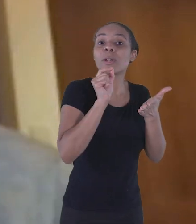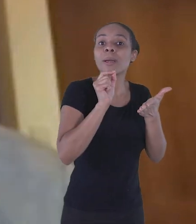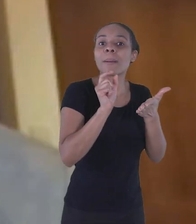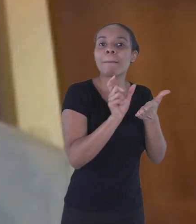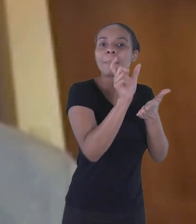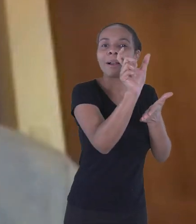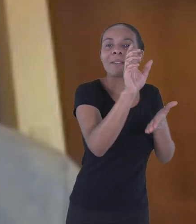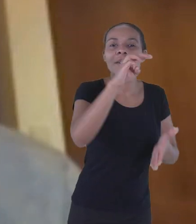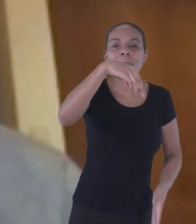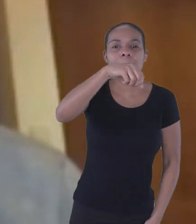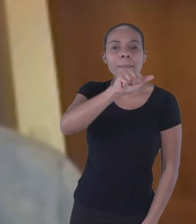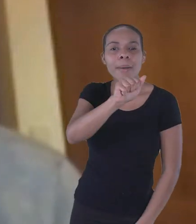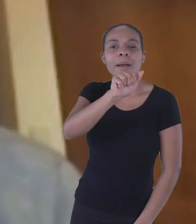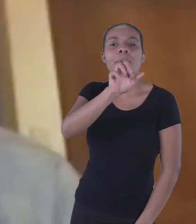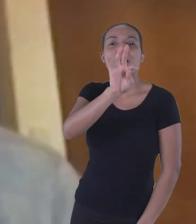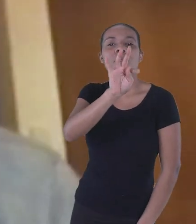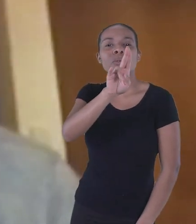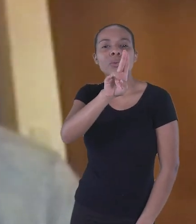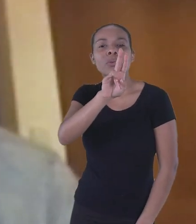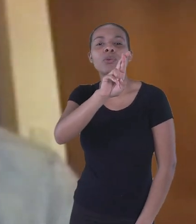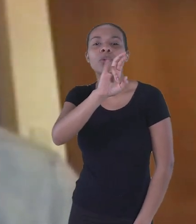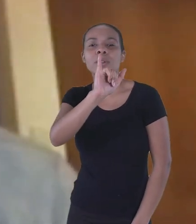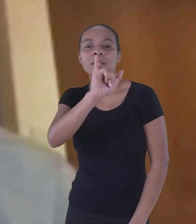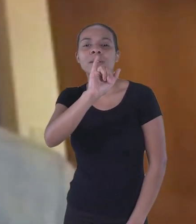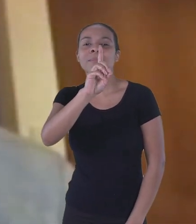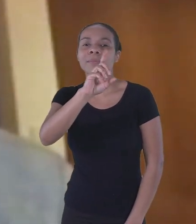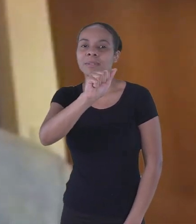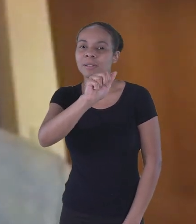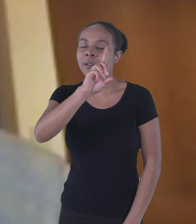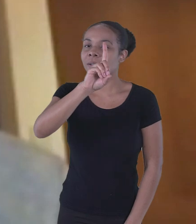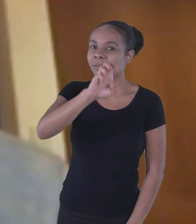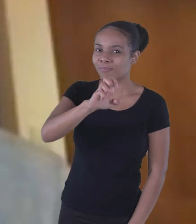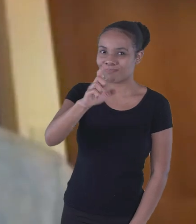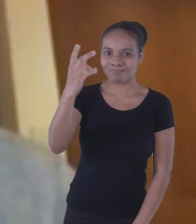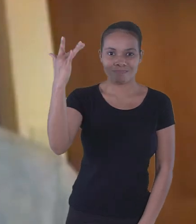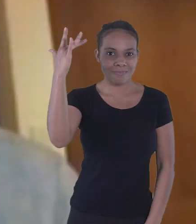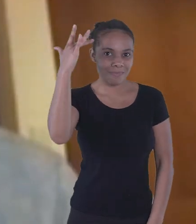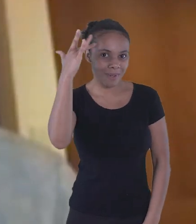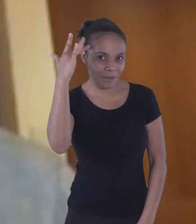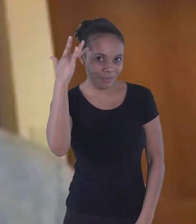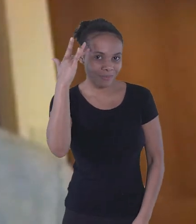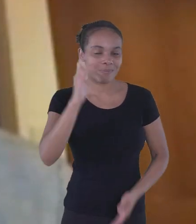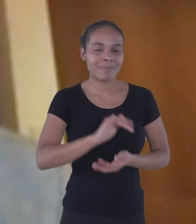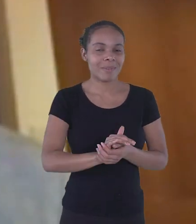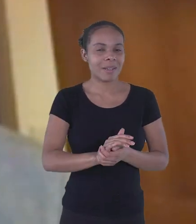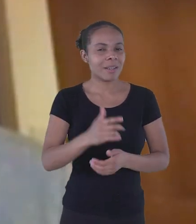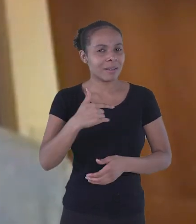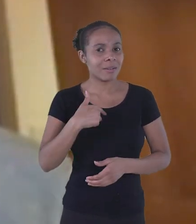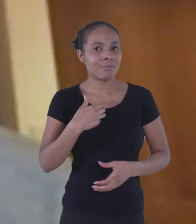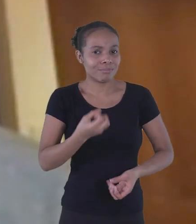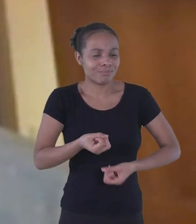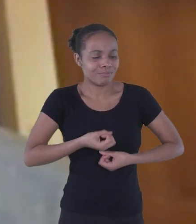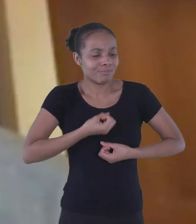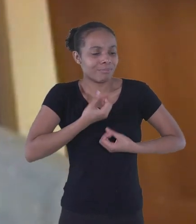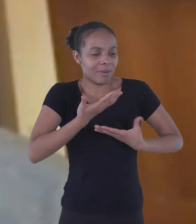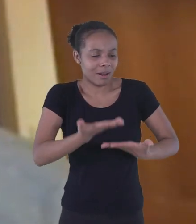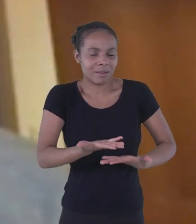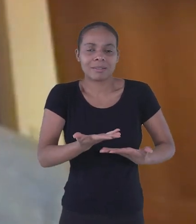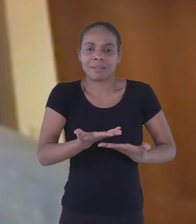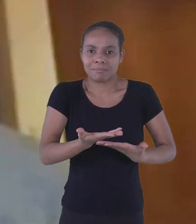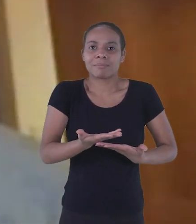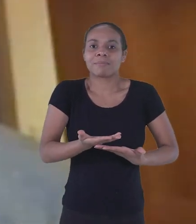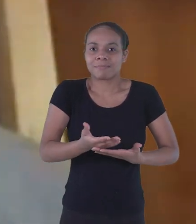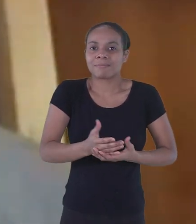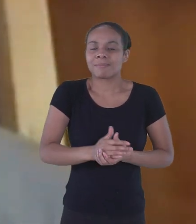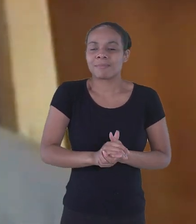que eu talvez possa me expor um pouco mais, mas através do meu ofício e sem contar a